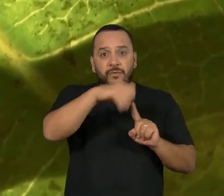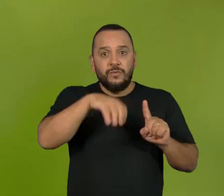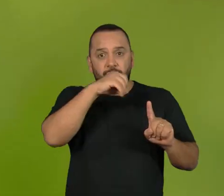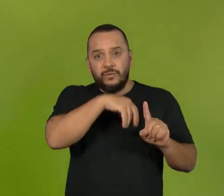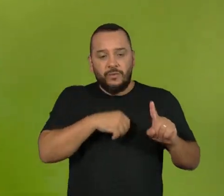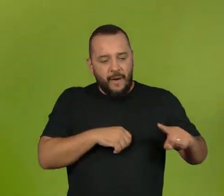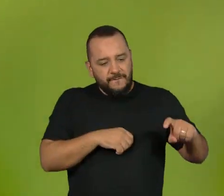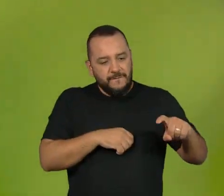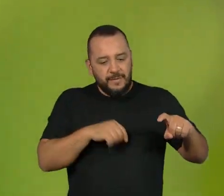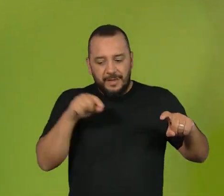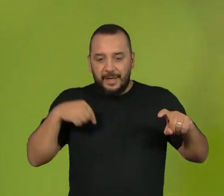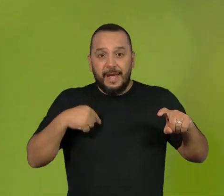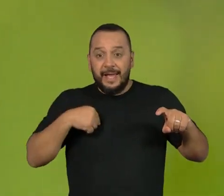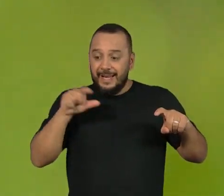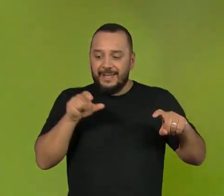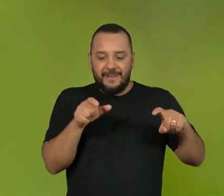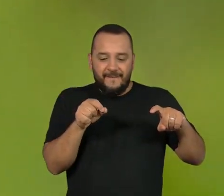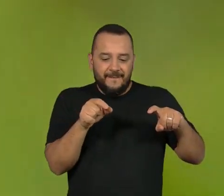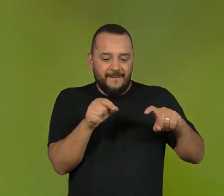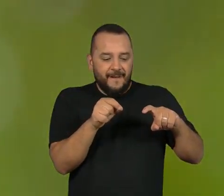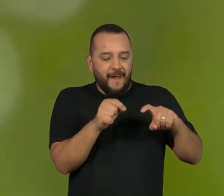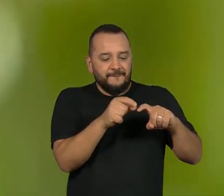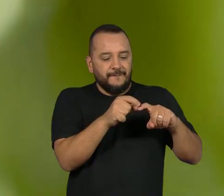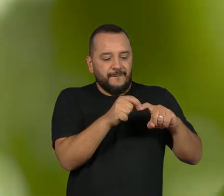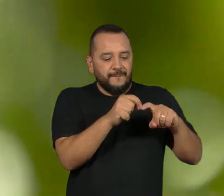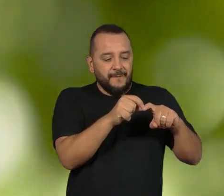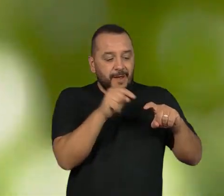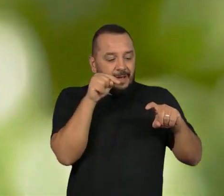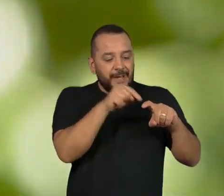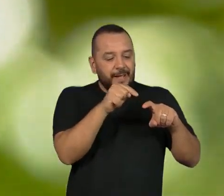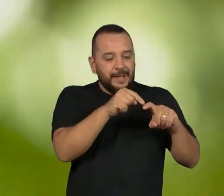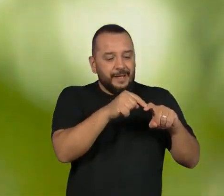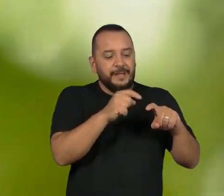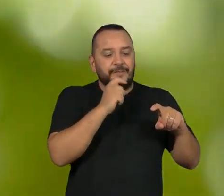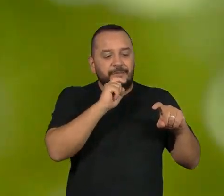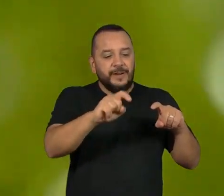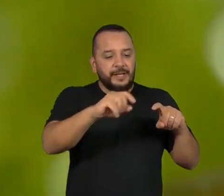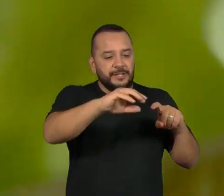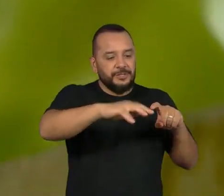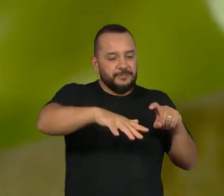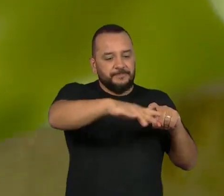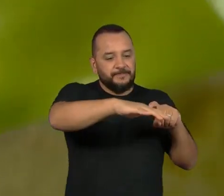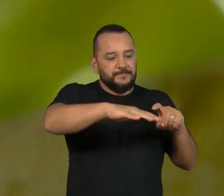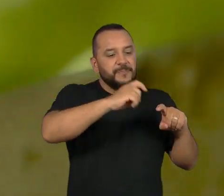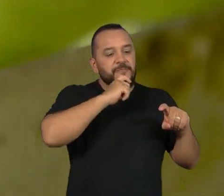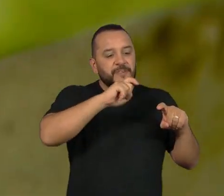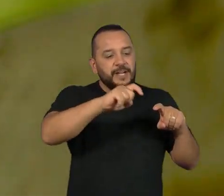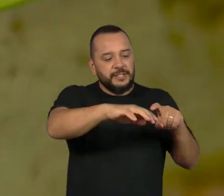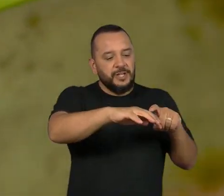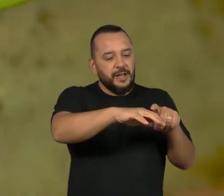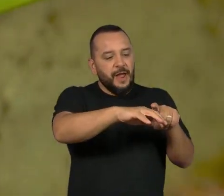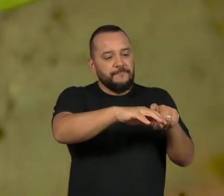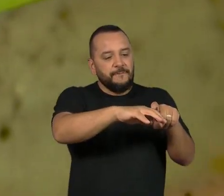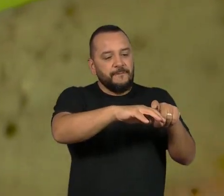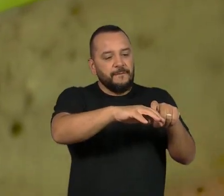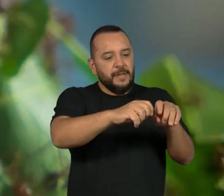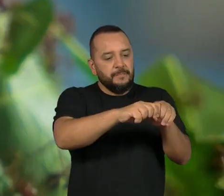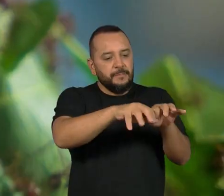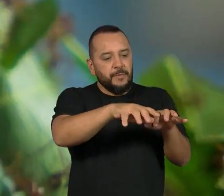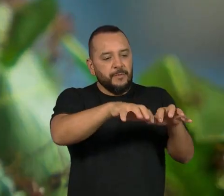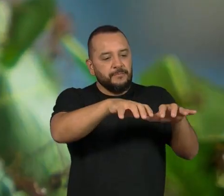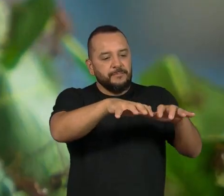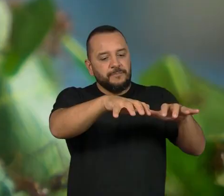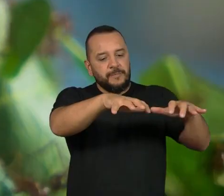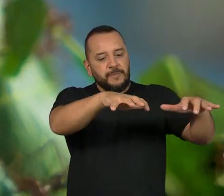para a alimentação. Ao mesmo tempo, os fungos passaram a depender das formigas para se reproduzir.